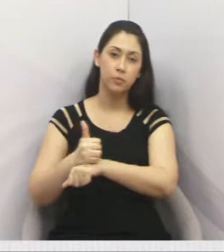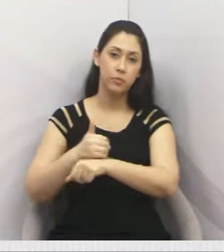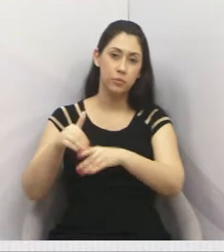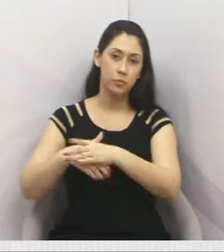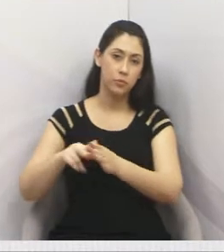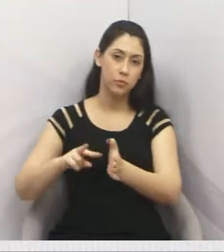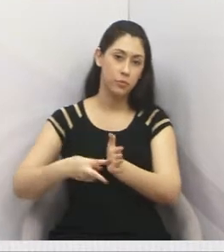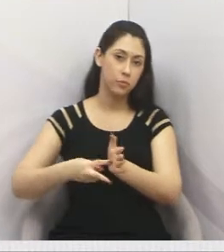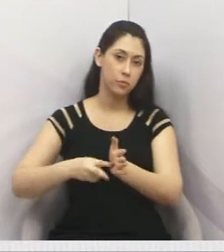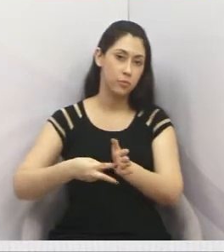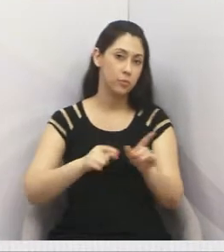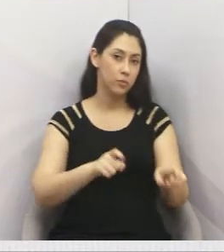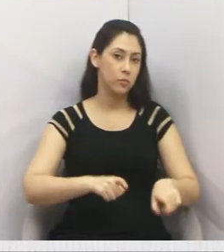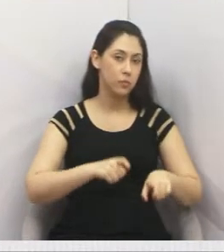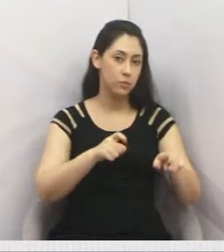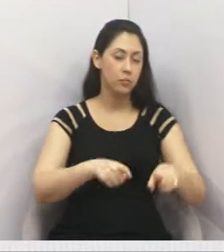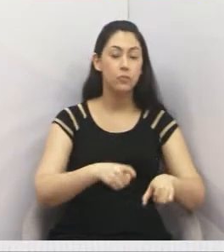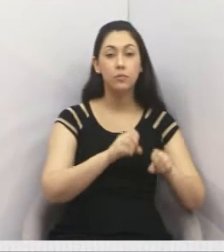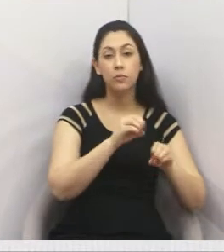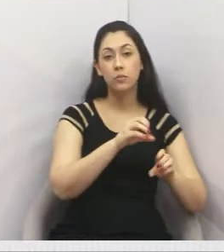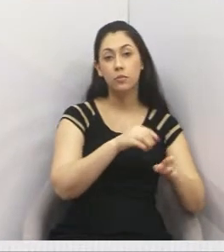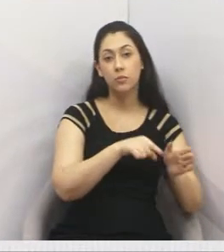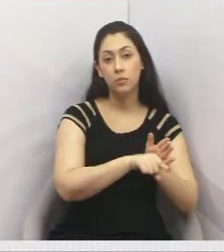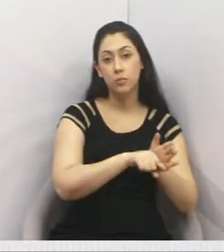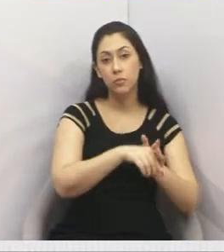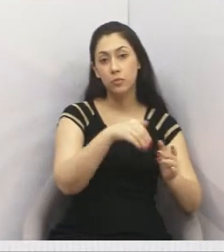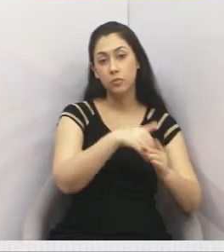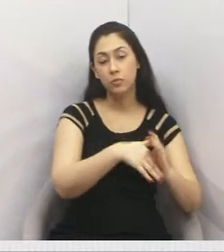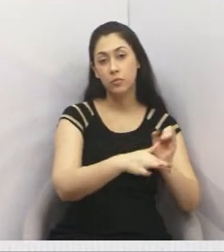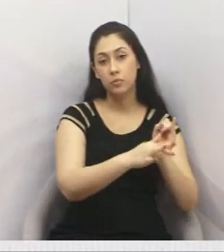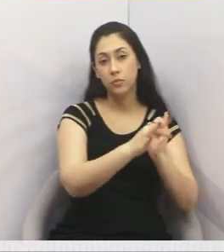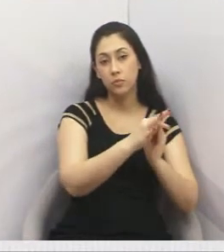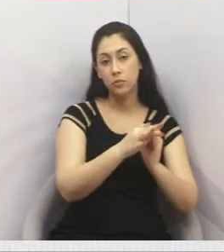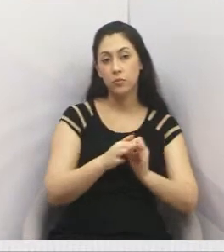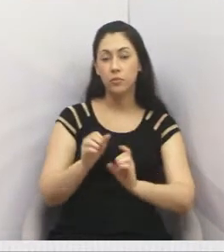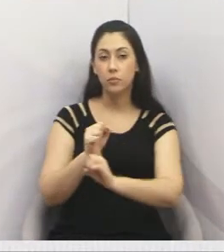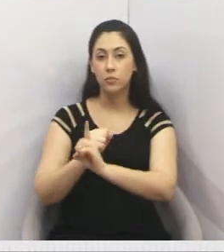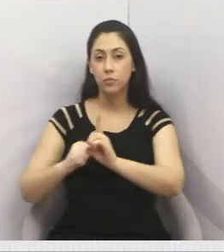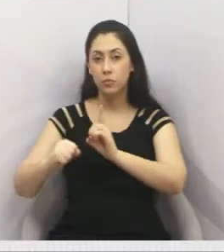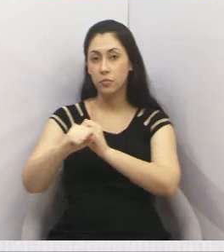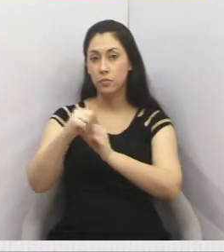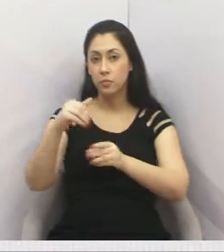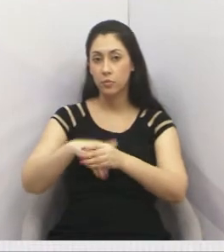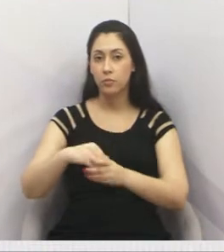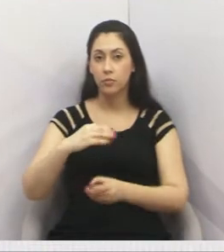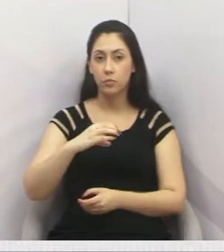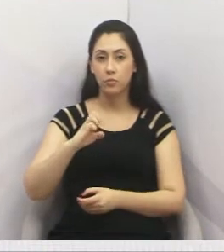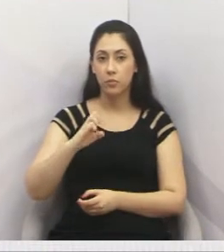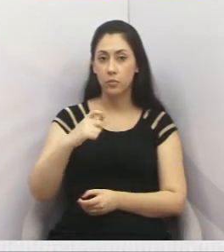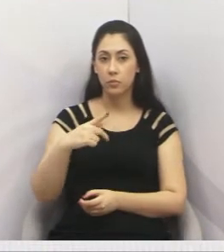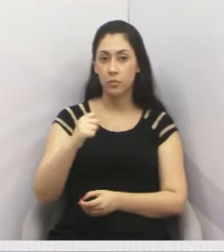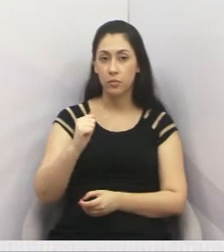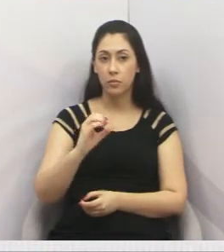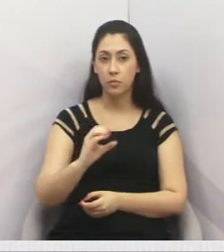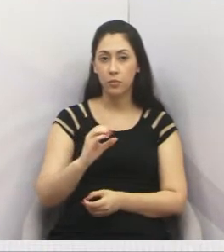sindicato rural, entidade acadêmicas, Instituto Federal, organização da sociedade civil, CEPAC.